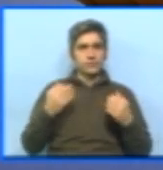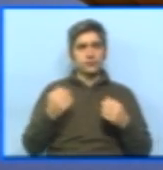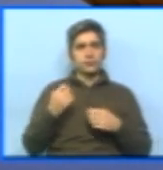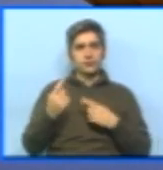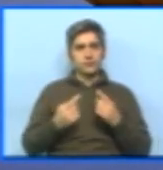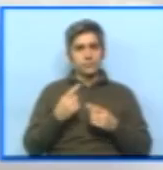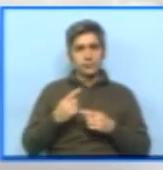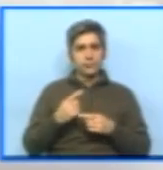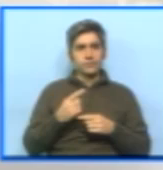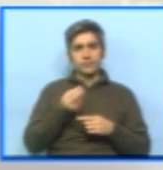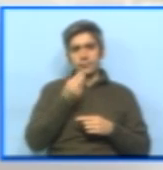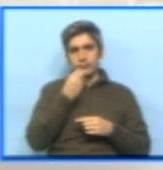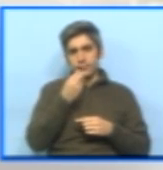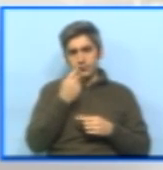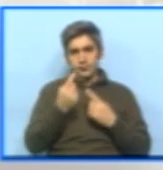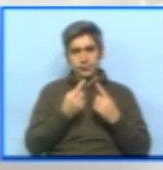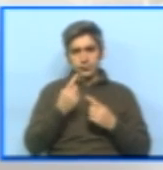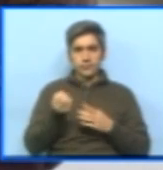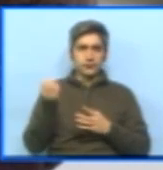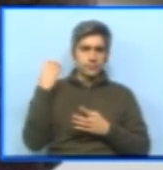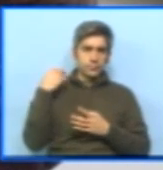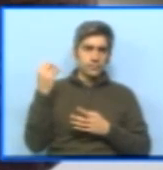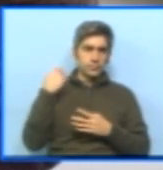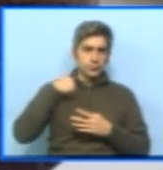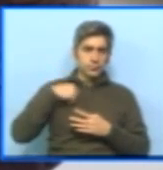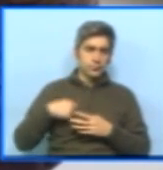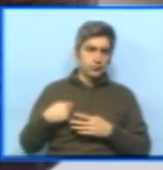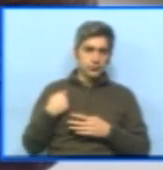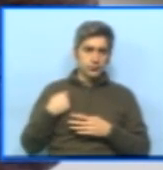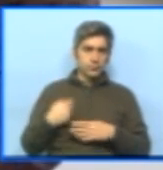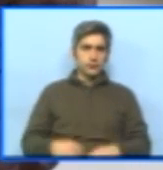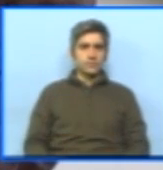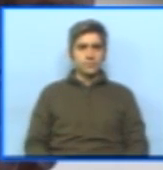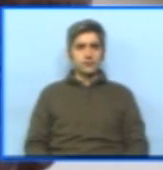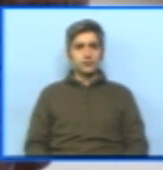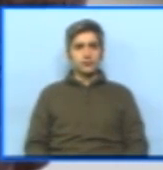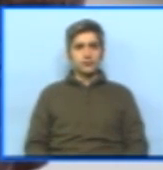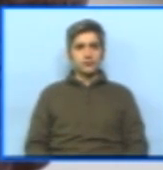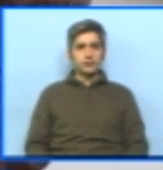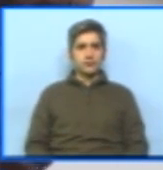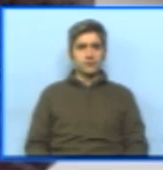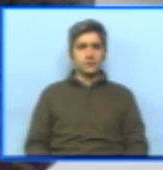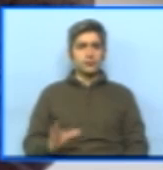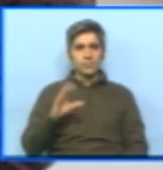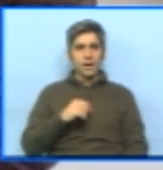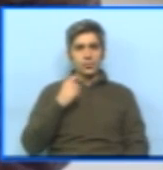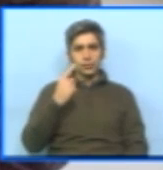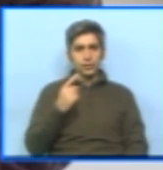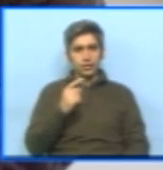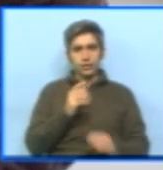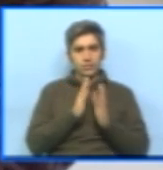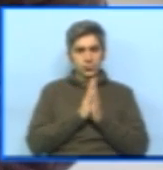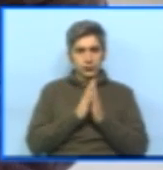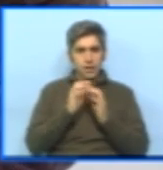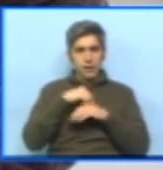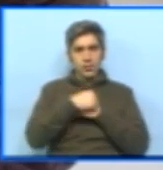às vezes também algum alimento, é aquilo que vai dentro da saca. E temos ainda um outro terço fundamental, que é aquele que